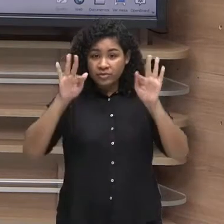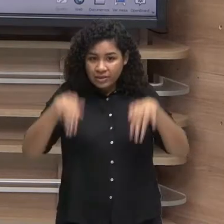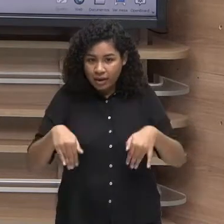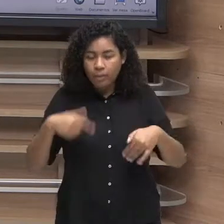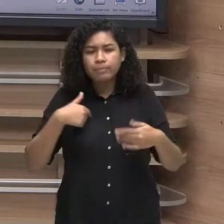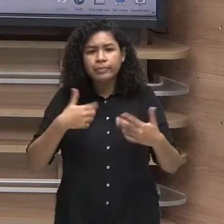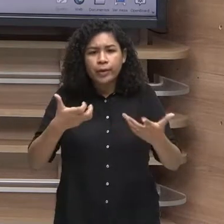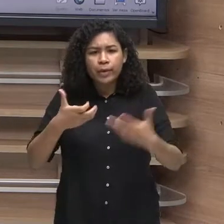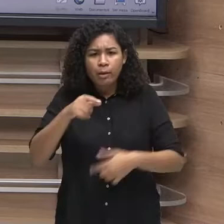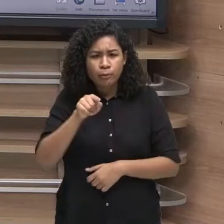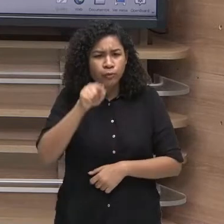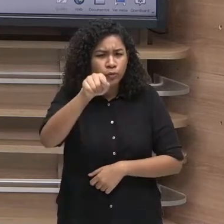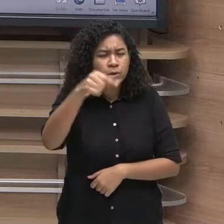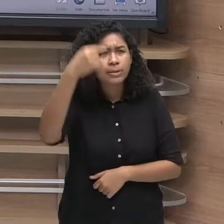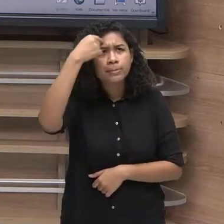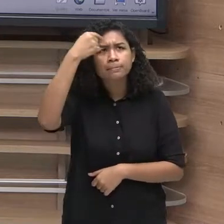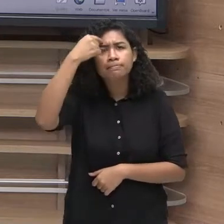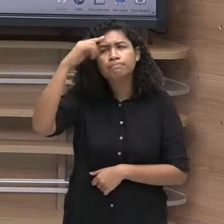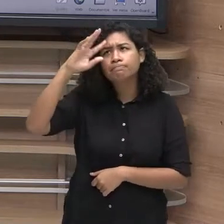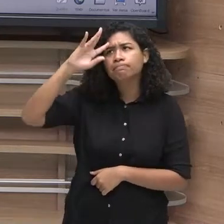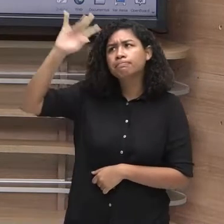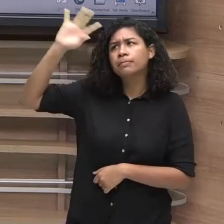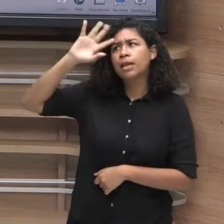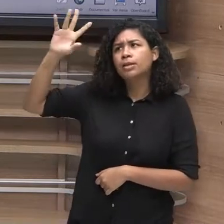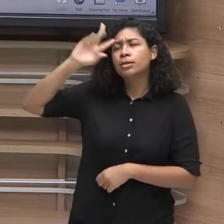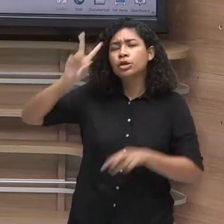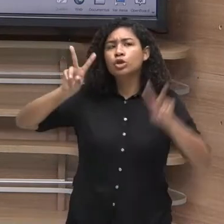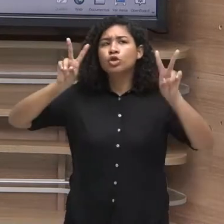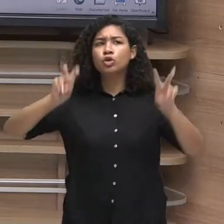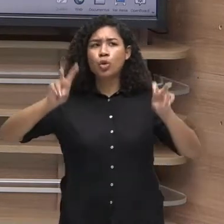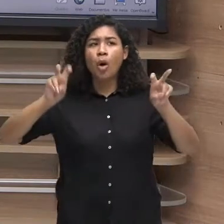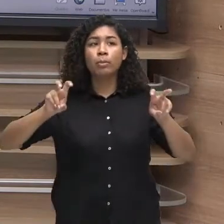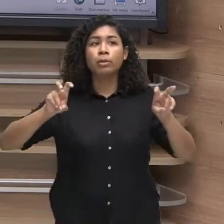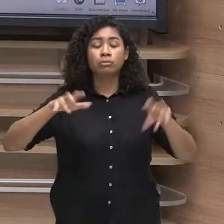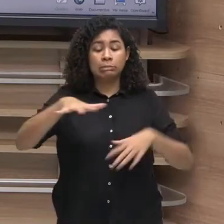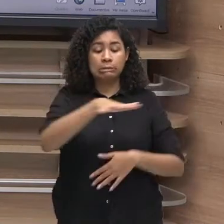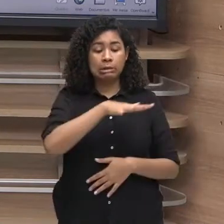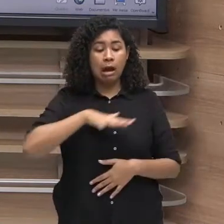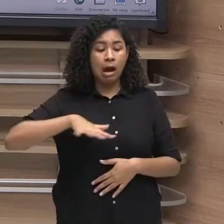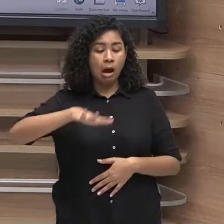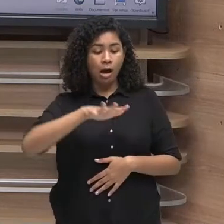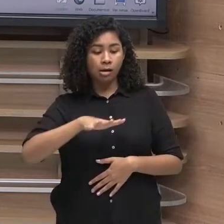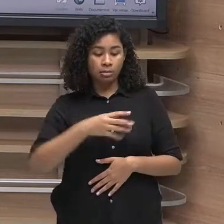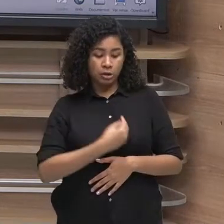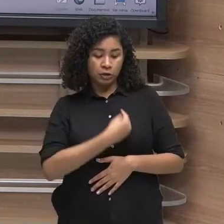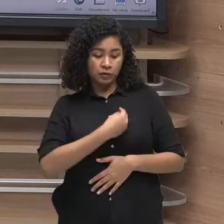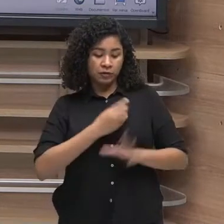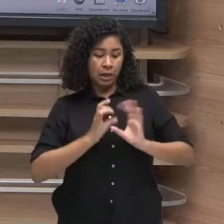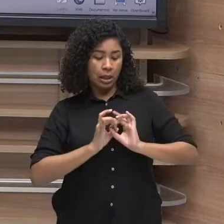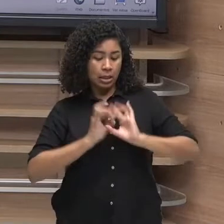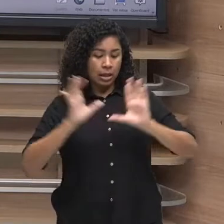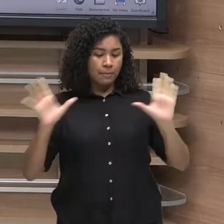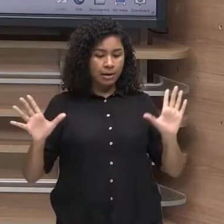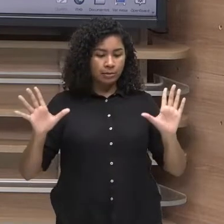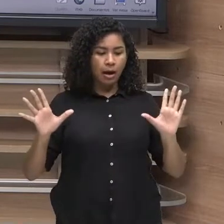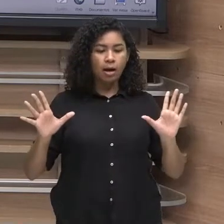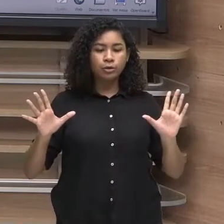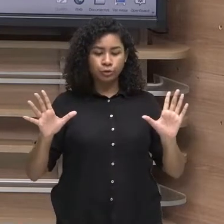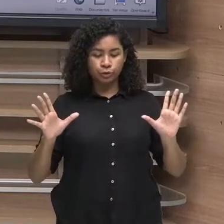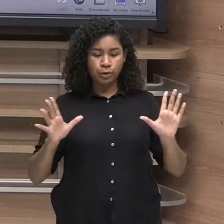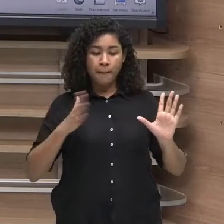que nós podemos tomar diante desse terreno da liberdade, né? Qual é o olhar que eu devo realmente